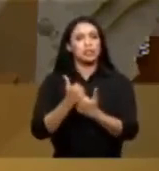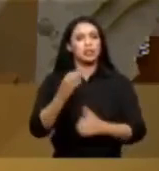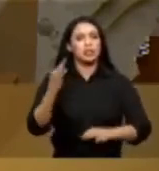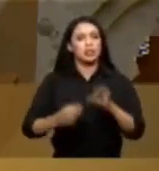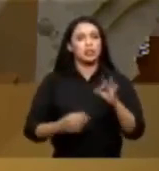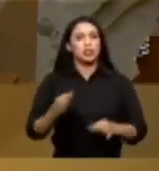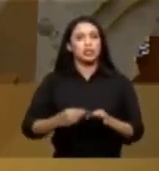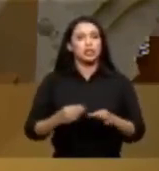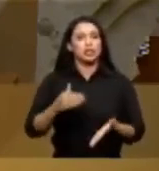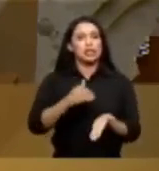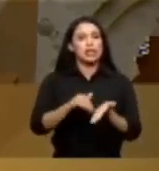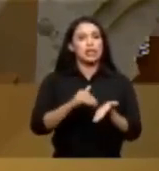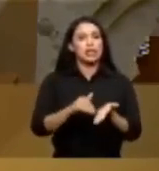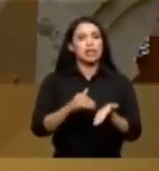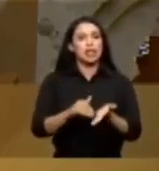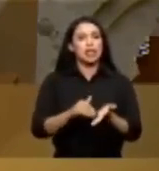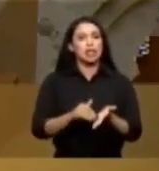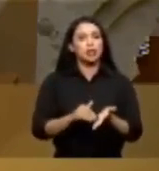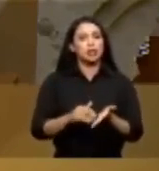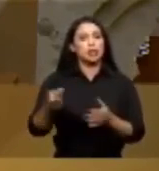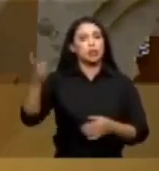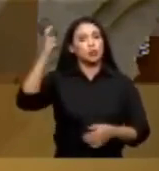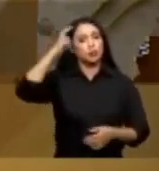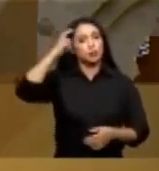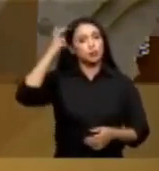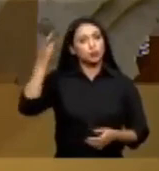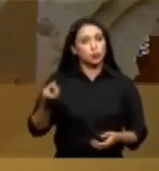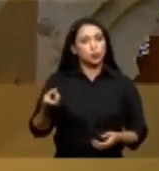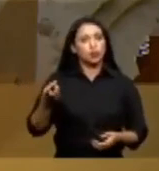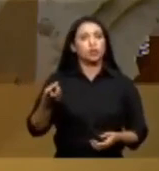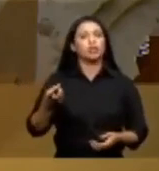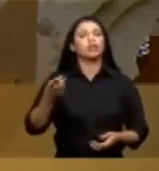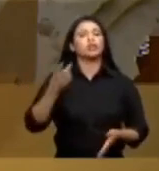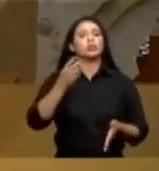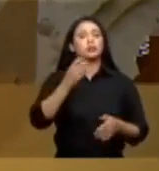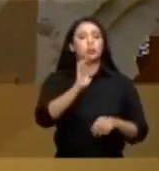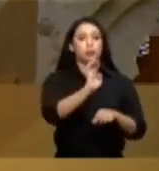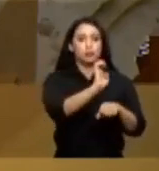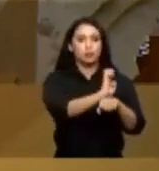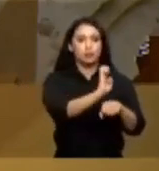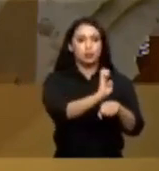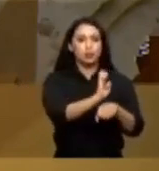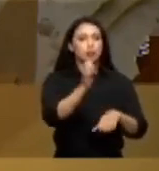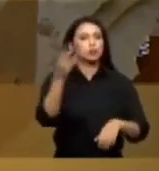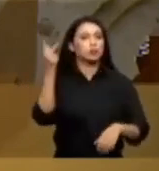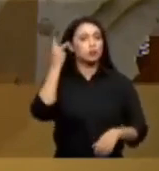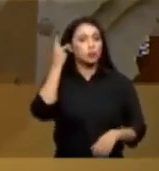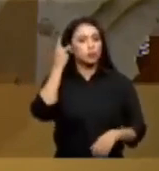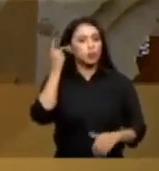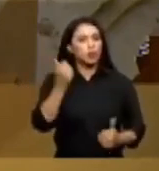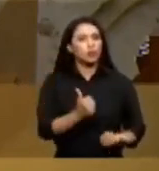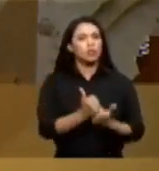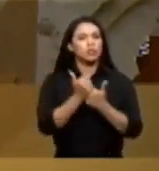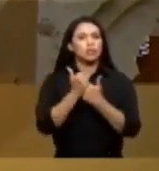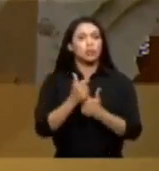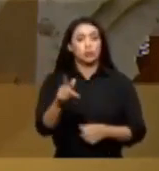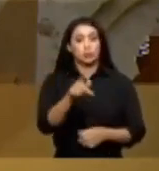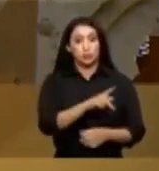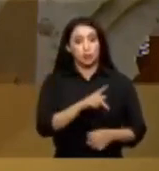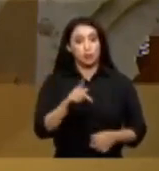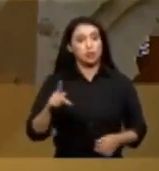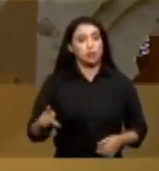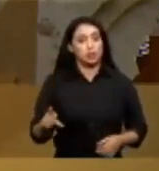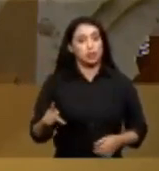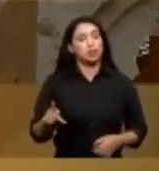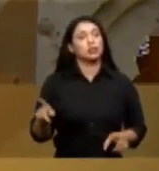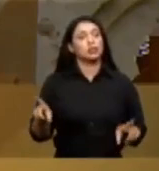da Cultura, Ciência e Tecnologia do Estado de São Paulo, além de ter sido assessor jurídico do Gabinete Civil da Presidência da